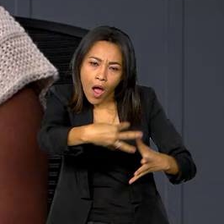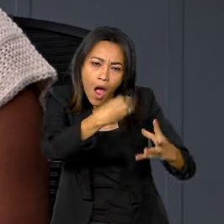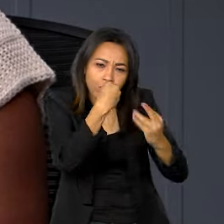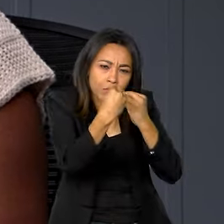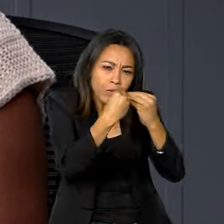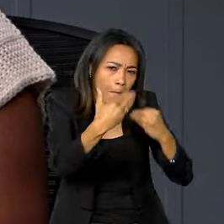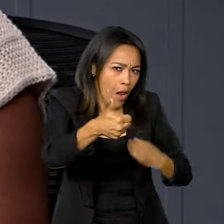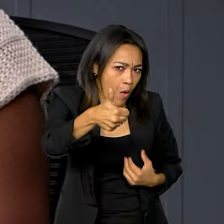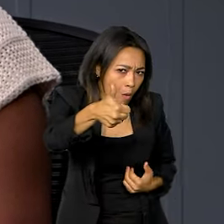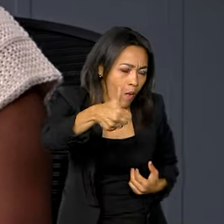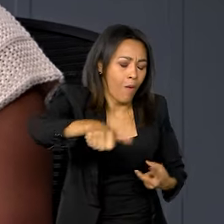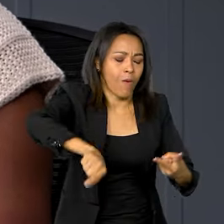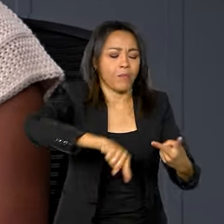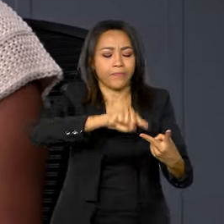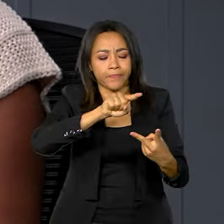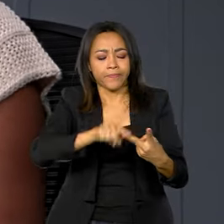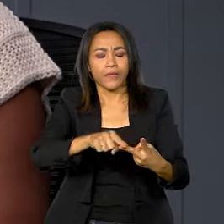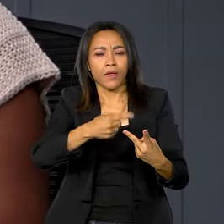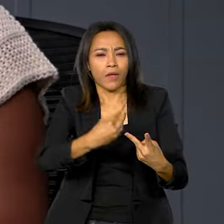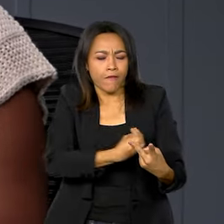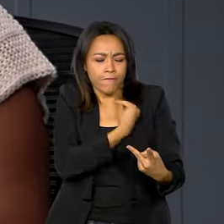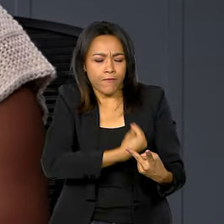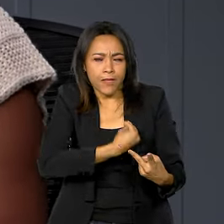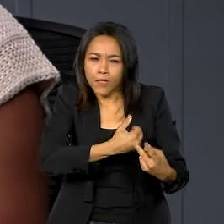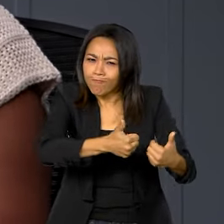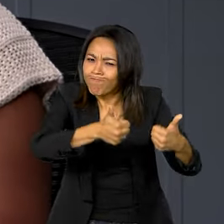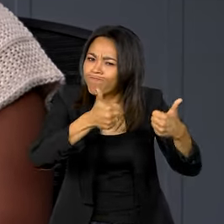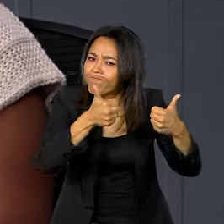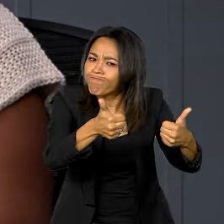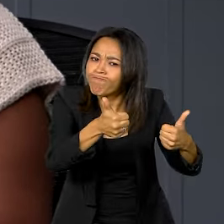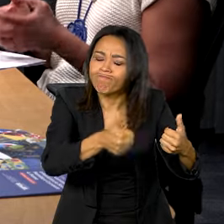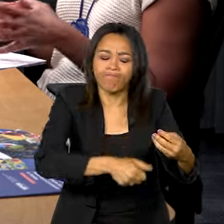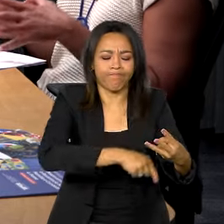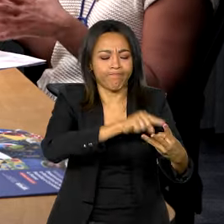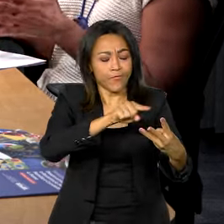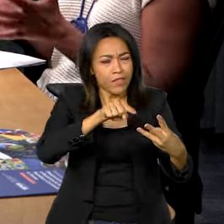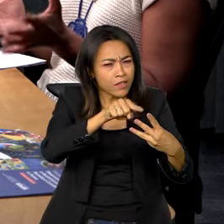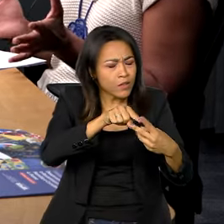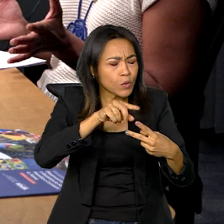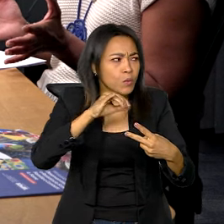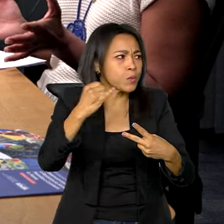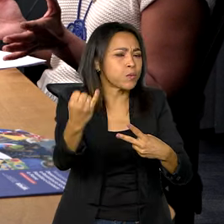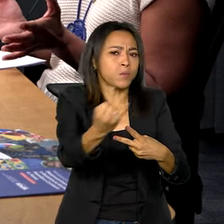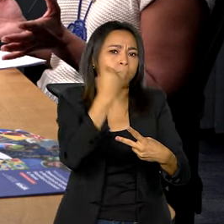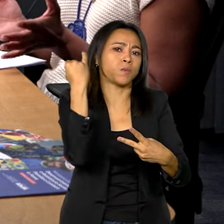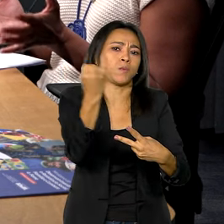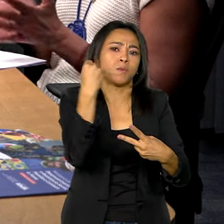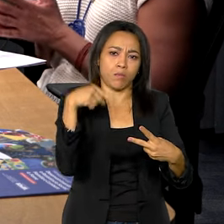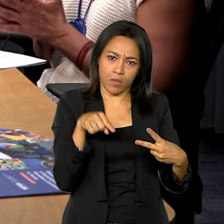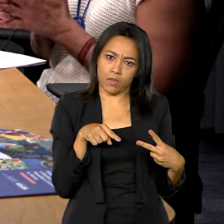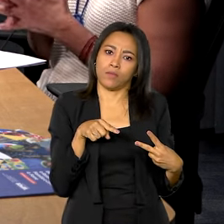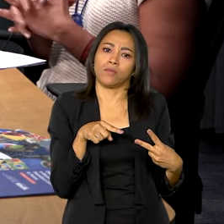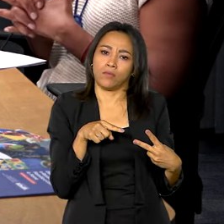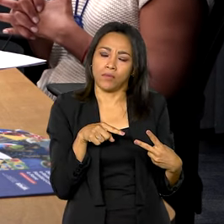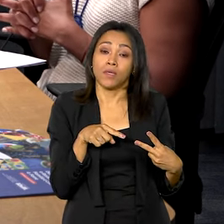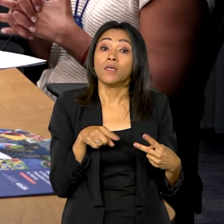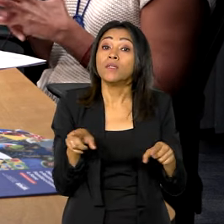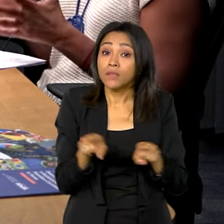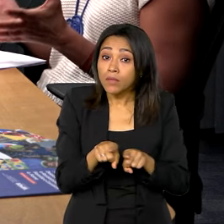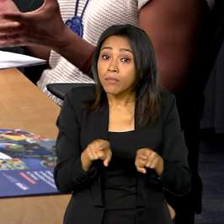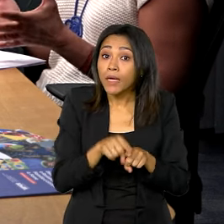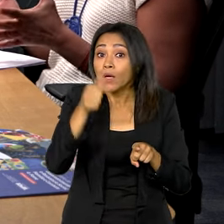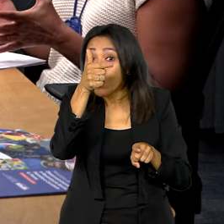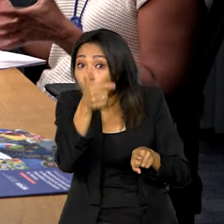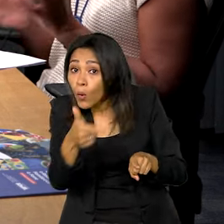estão se alimentando melhor que tão tendo qualidade melhor de vida tem um papel significativo né e